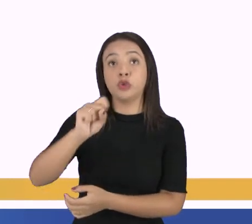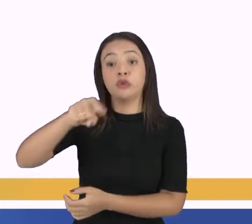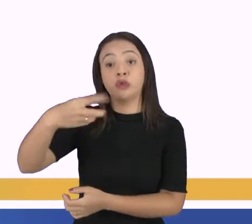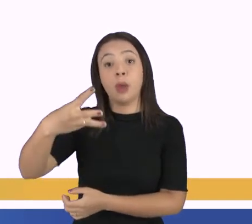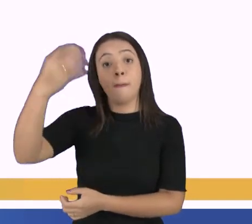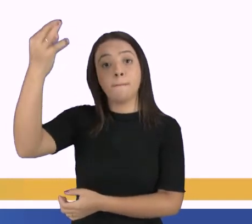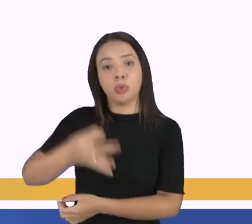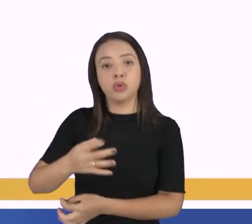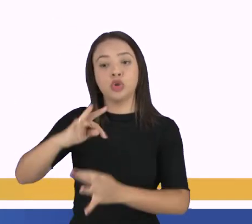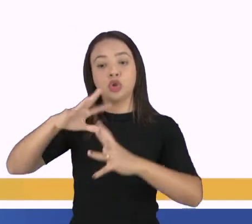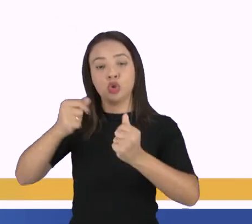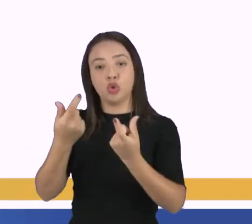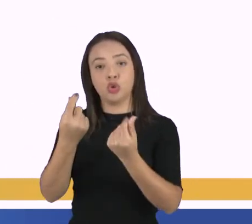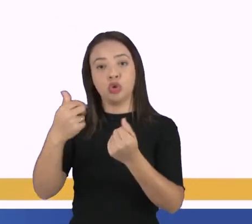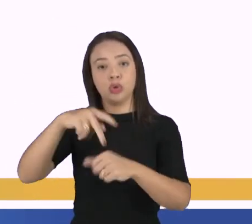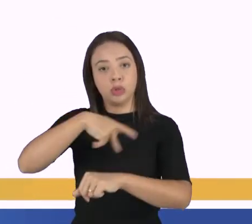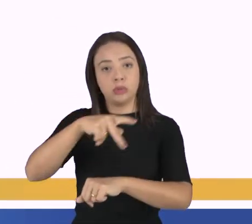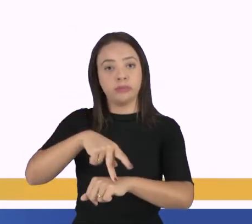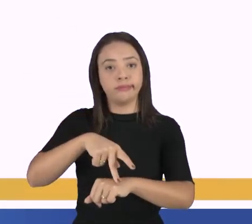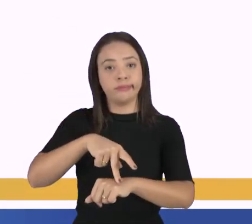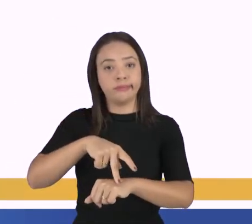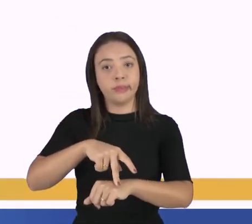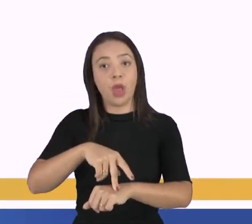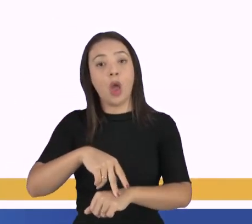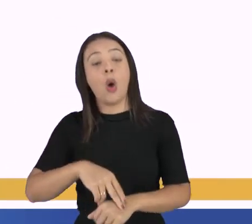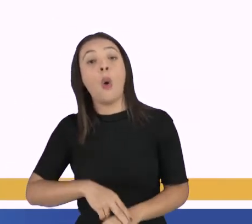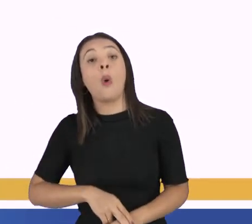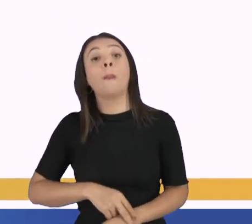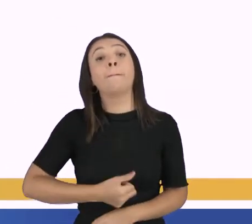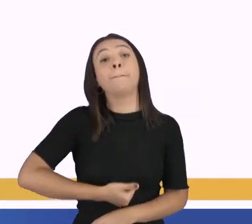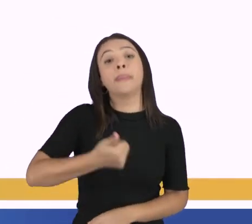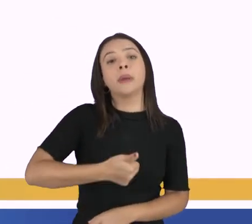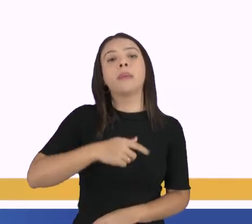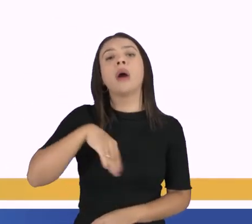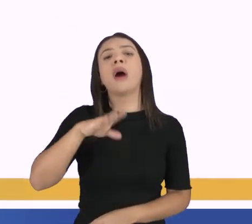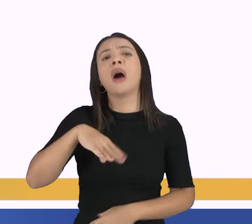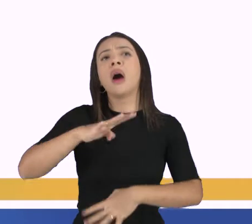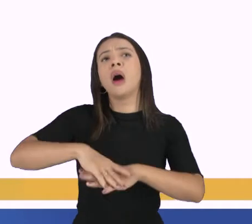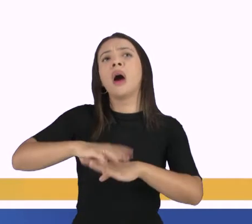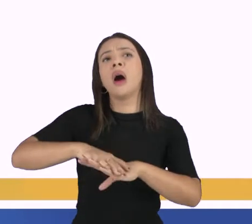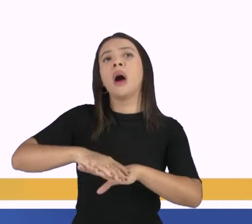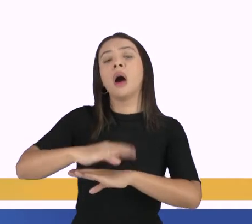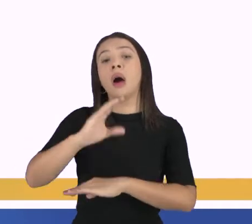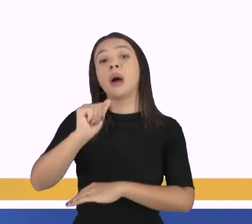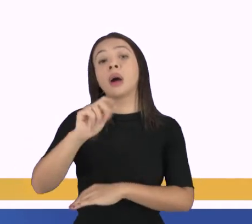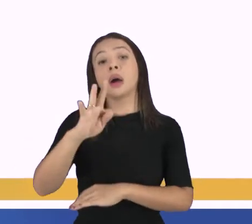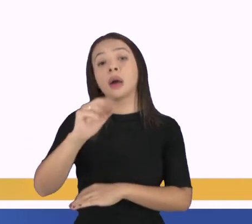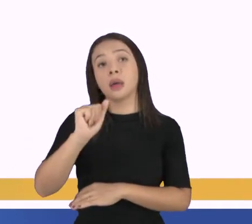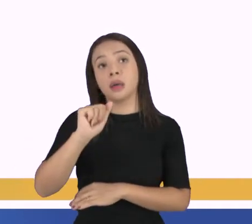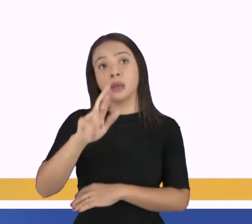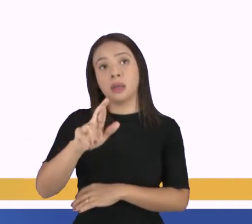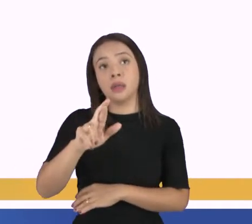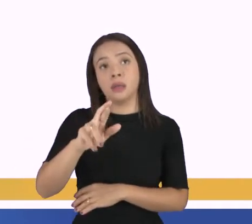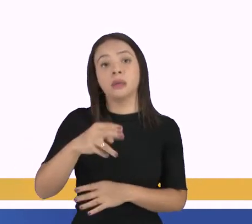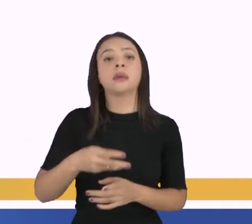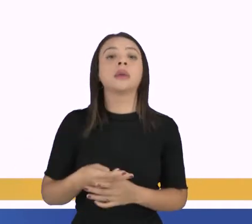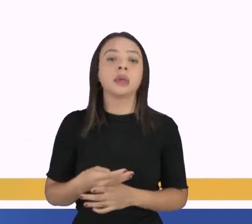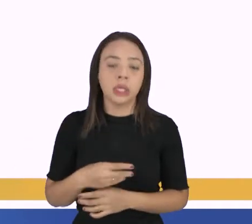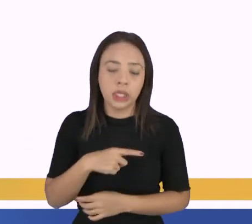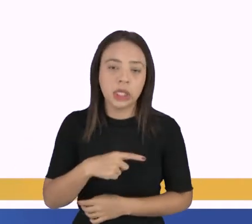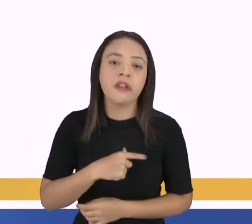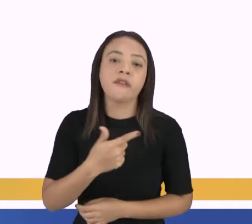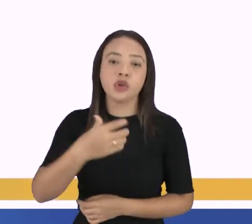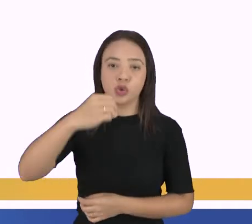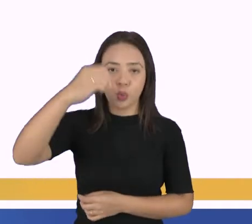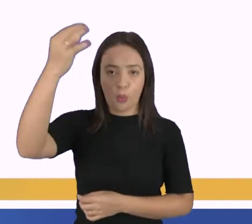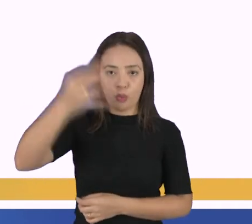das riquezas. Só perde para o Catar lá, que é o primeiro com 29%, né? 1% da população do Catar concentra 29% das riquezas do